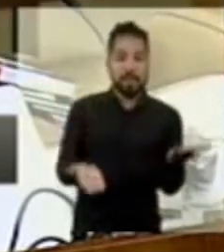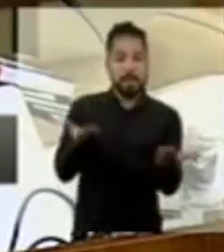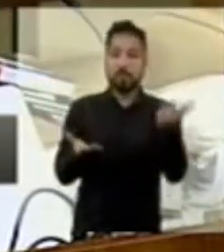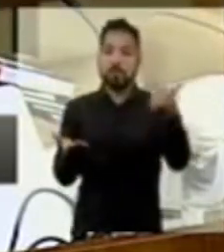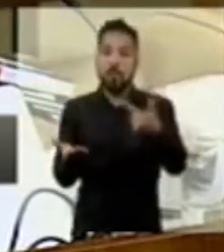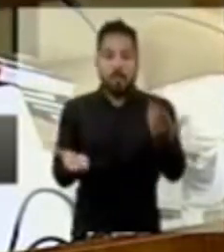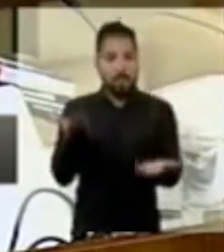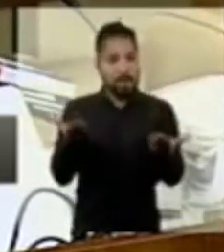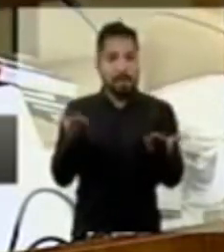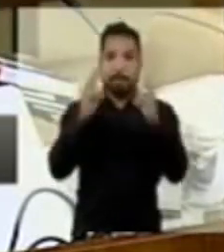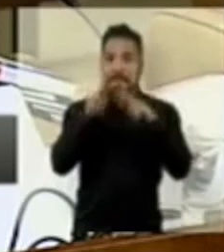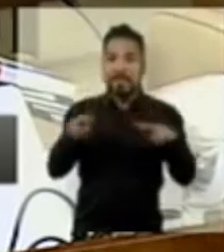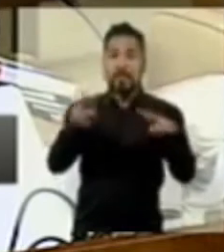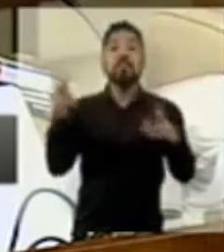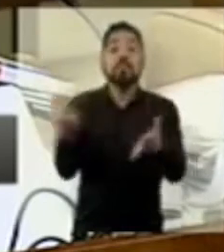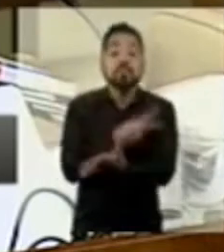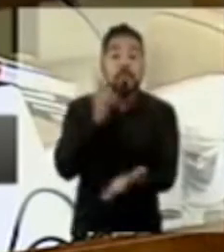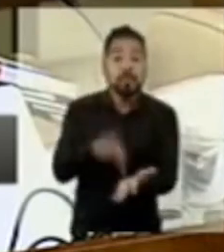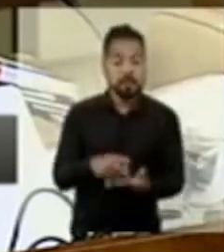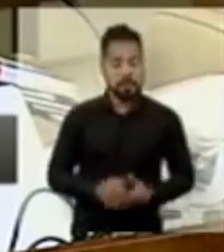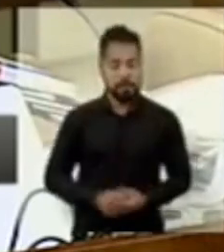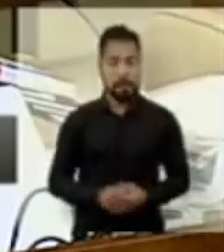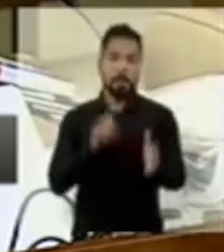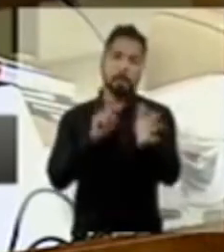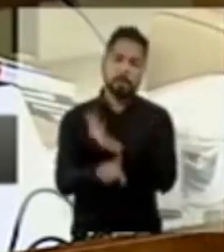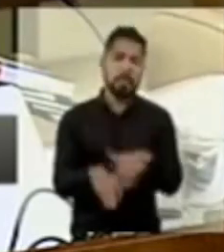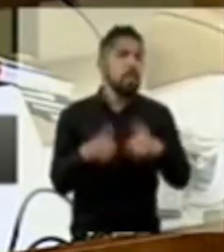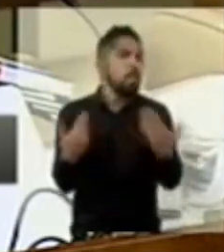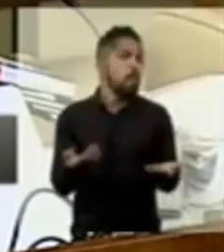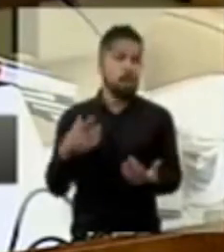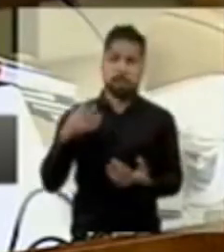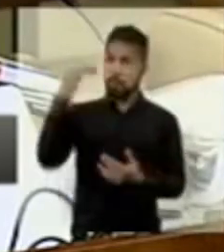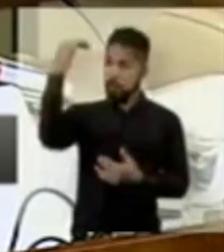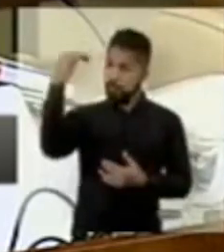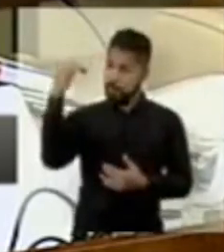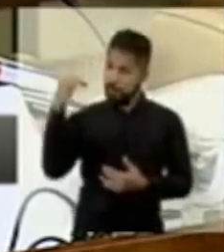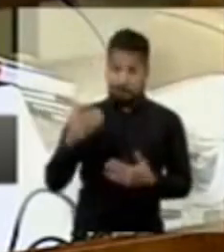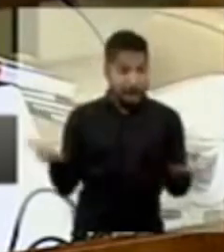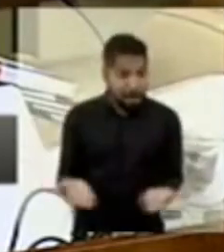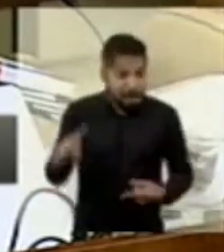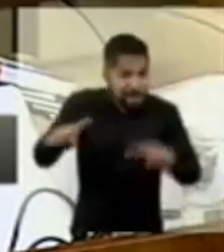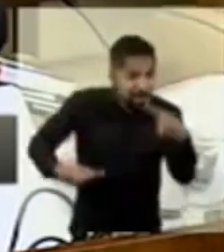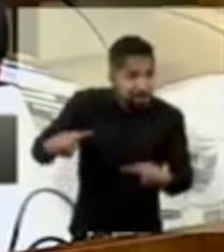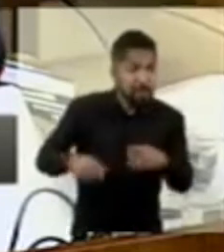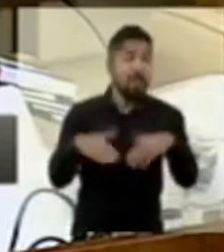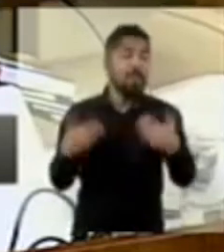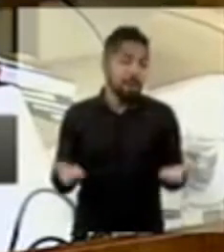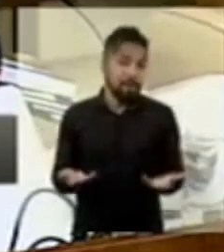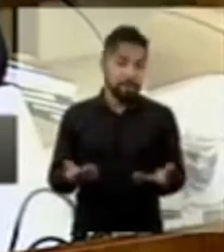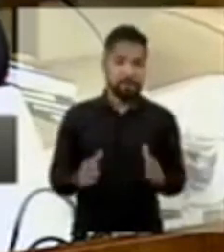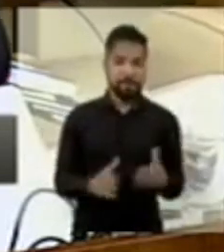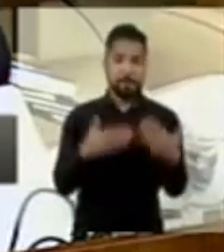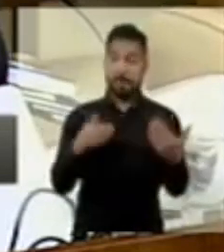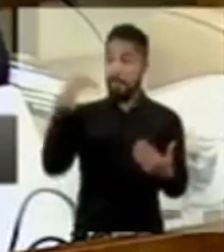realidade fática quais são os princípios que estão em jogo na nossa discussão aqui de um lado